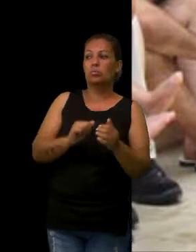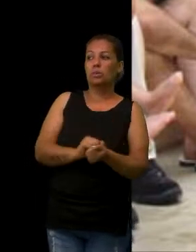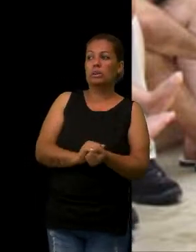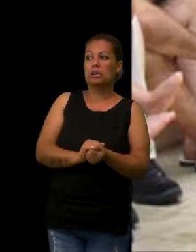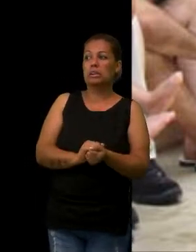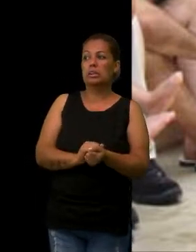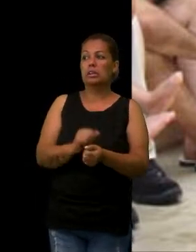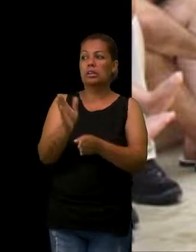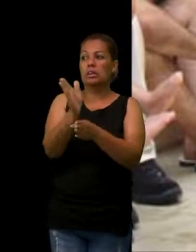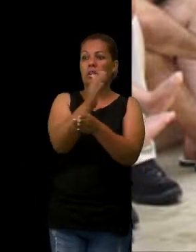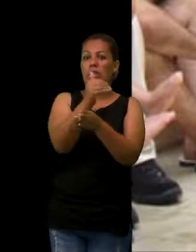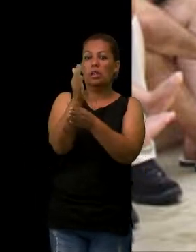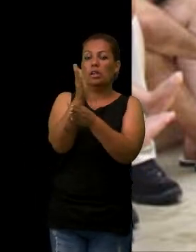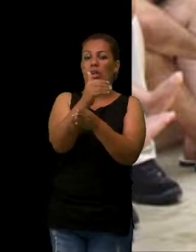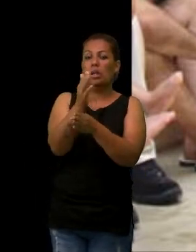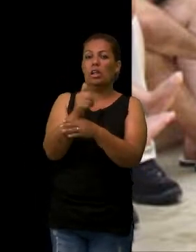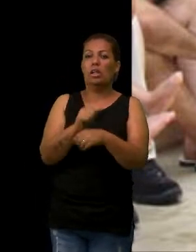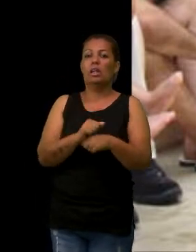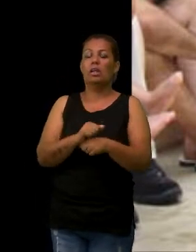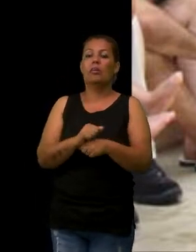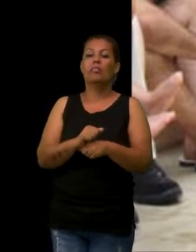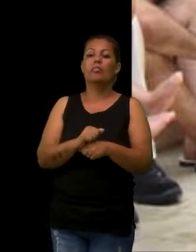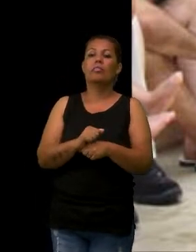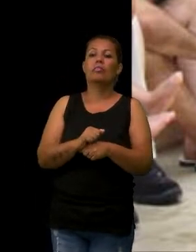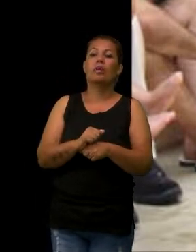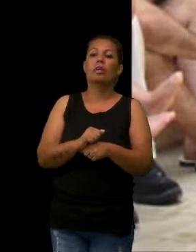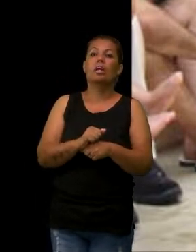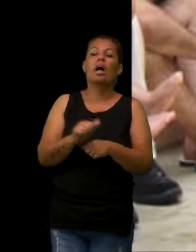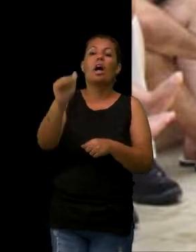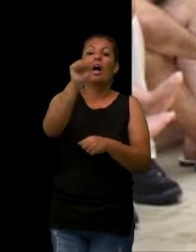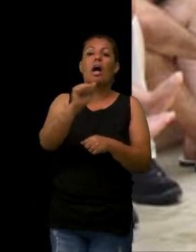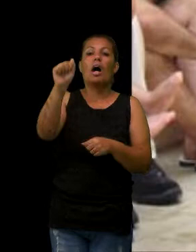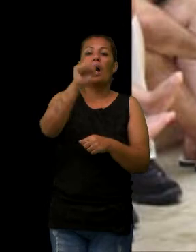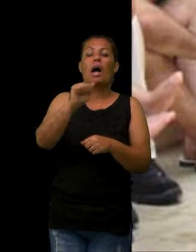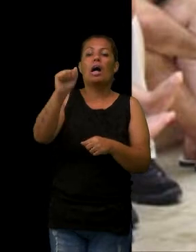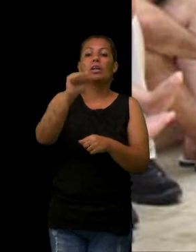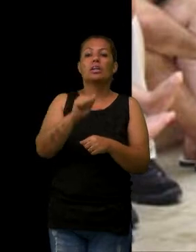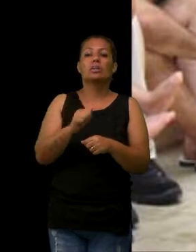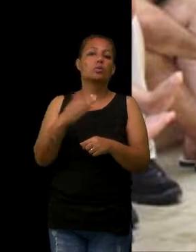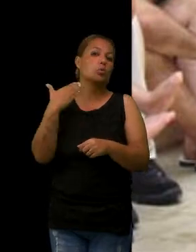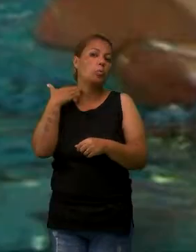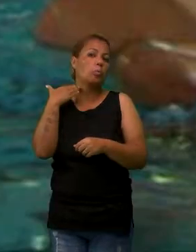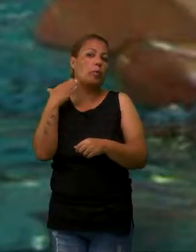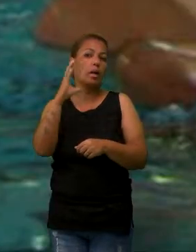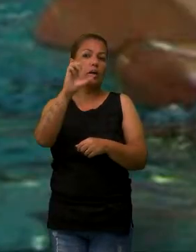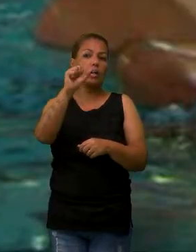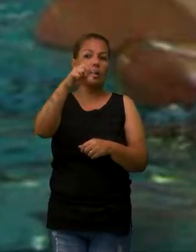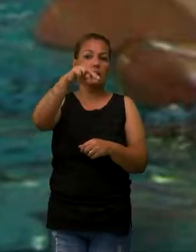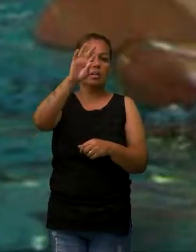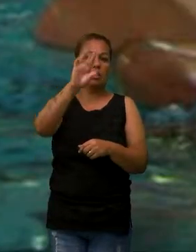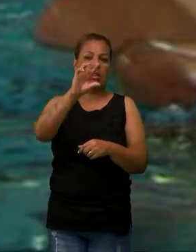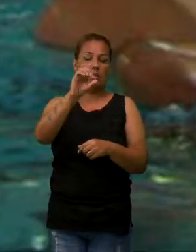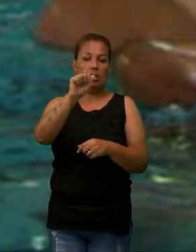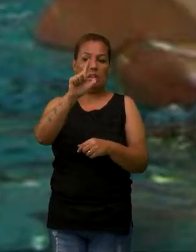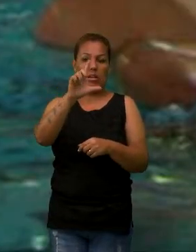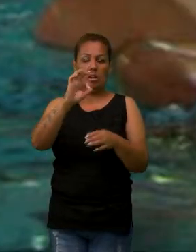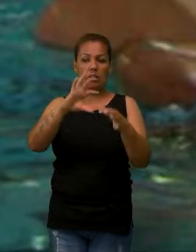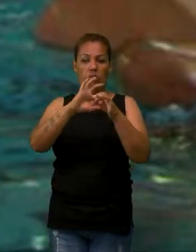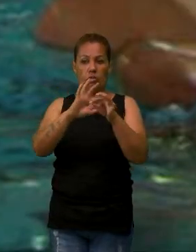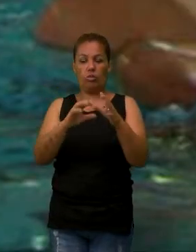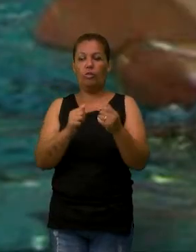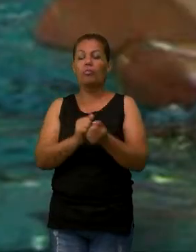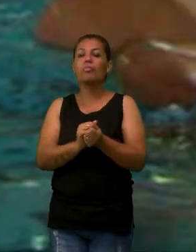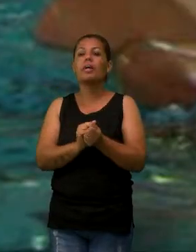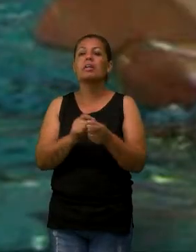na favela nós estamos no clube asbac a associação dos servidores do banco central a vítima veio com eles e